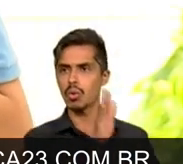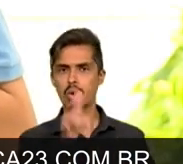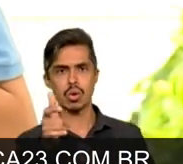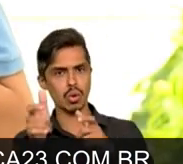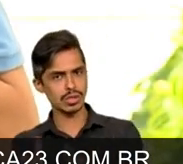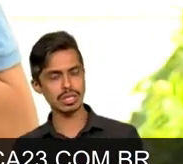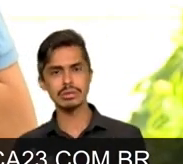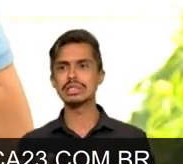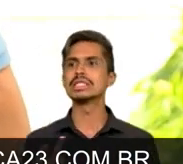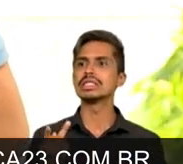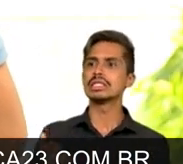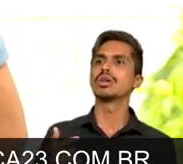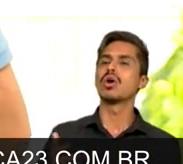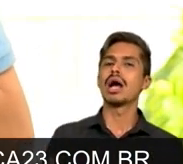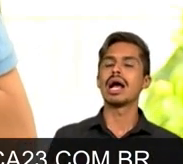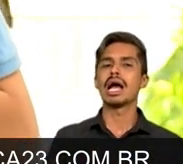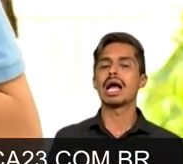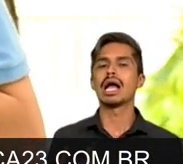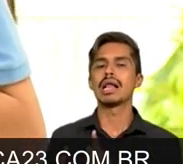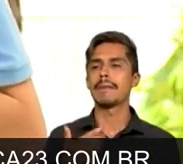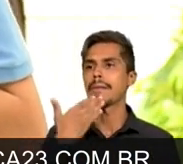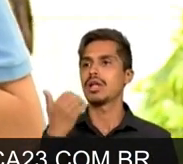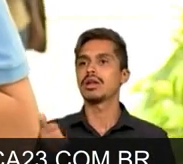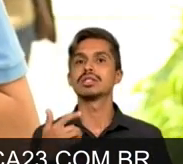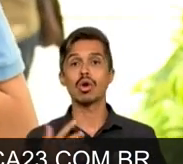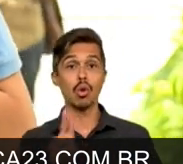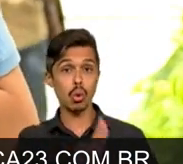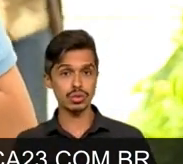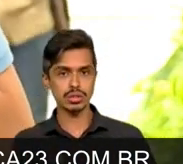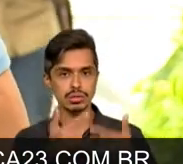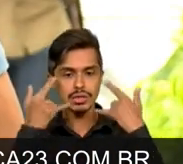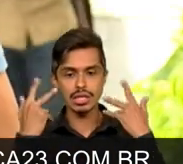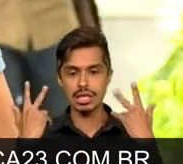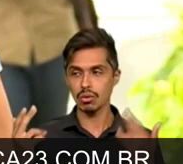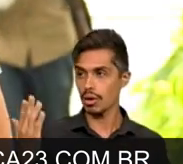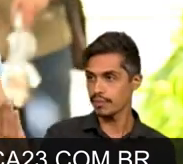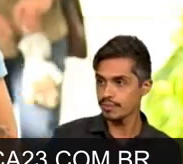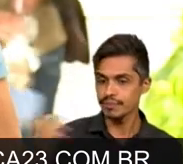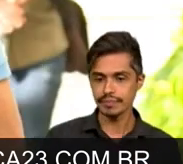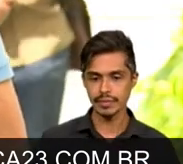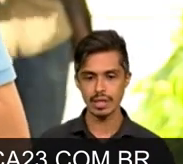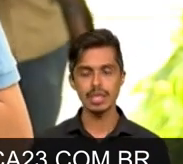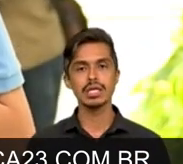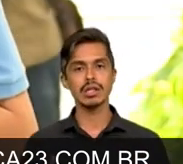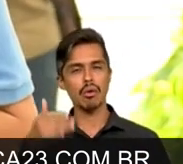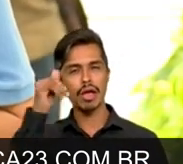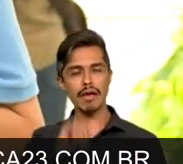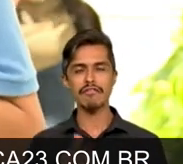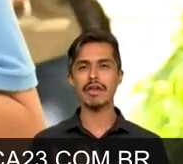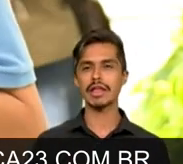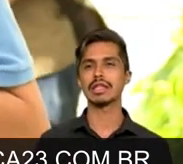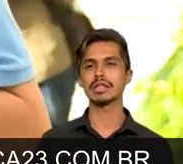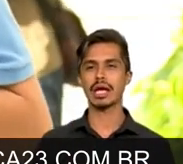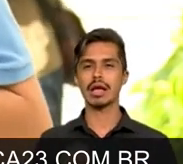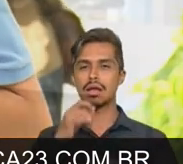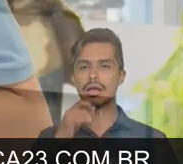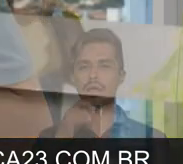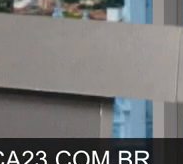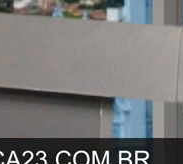para buscar um atendimento melhor, o recomendável é que use máscaras iguais a essa, para evitar o risco de contaminar